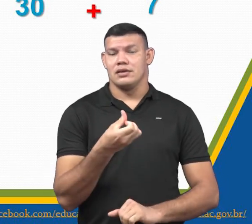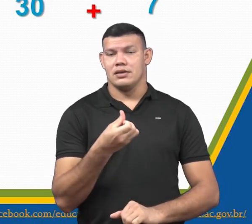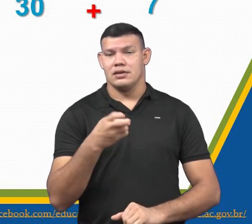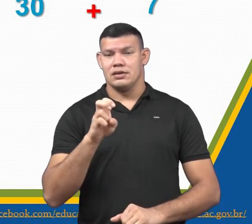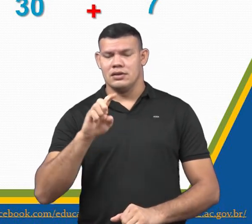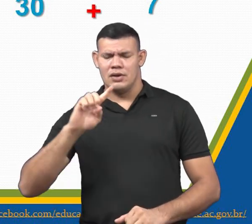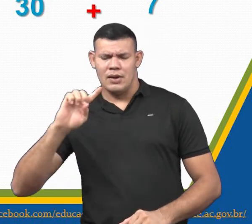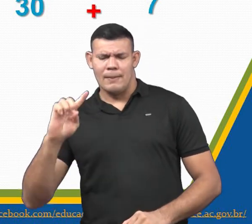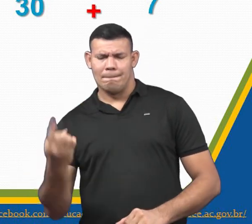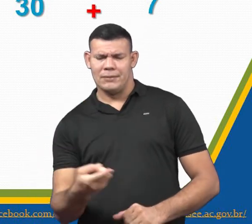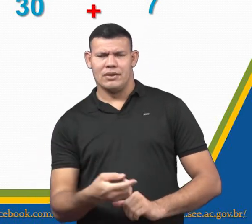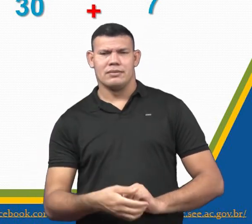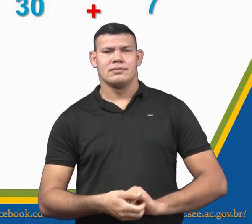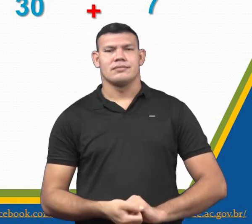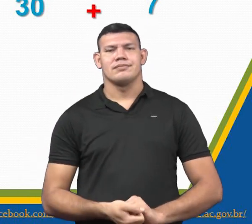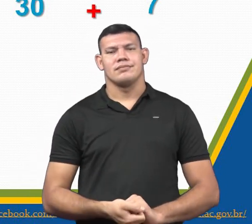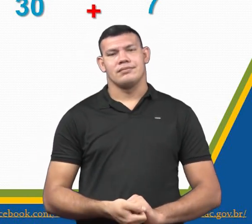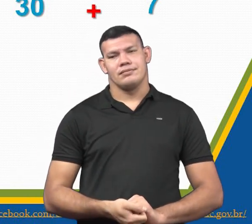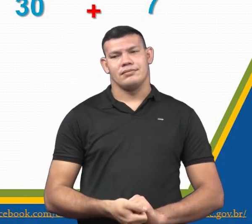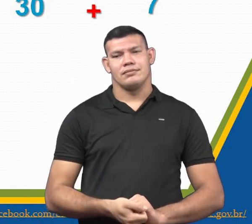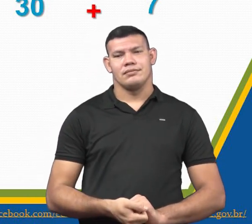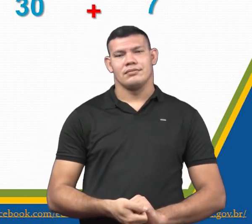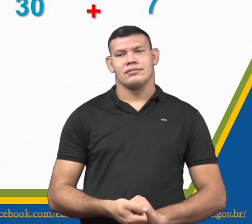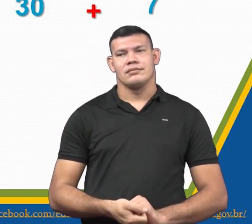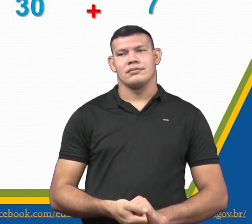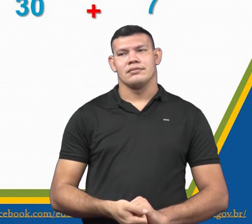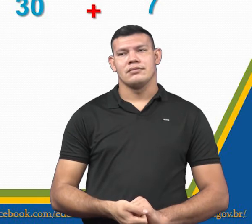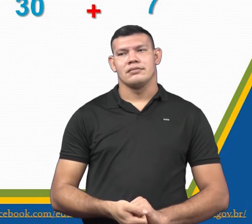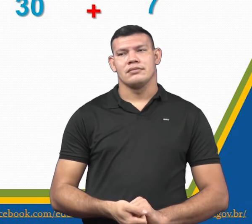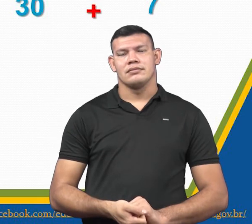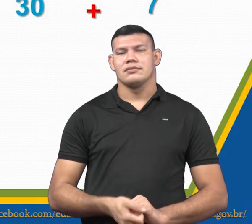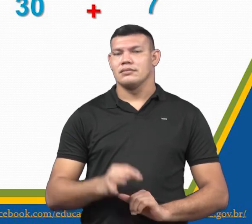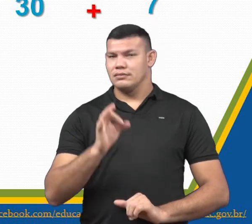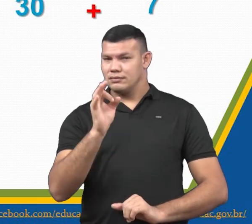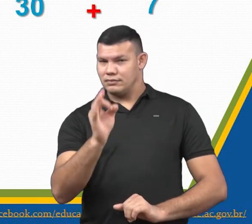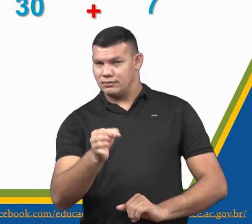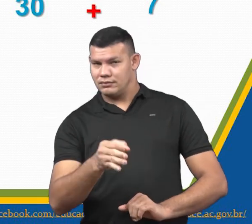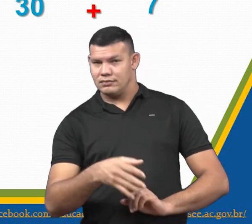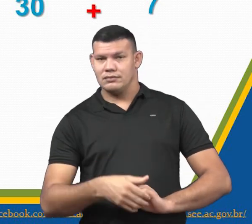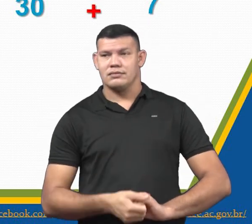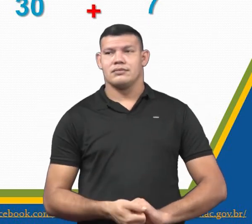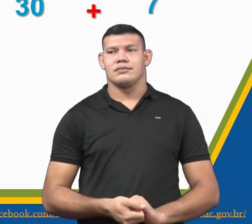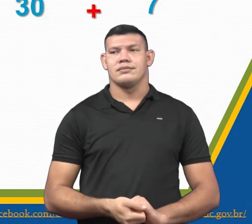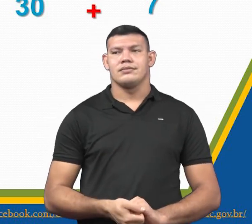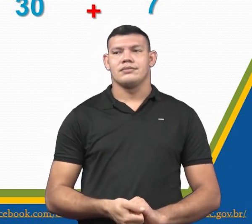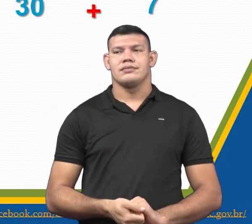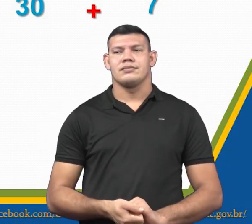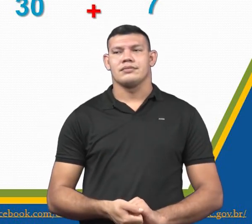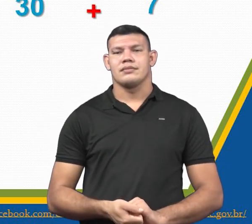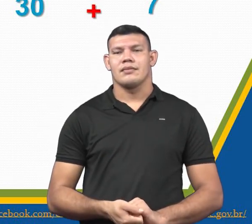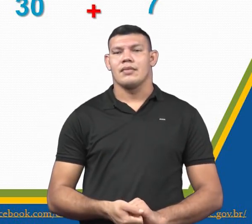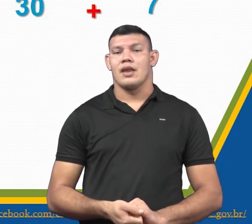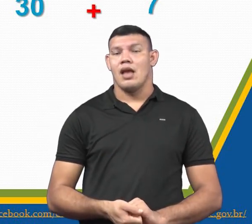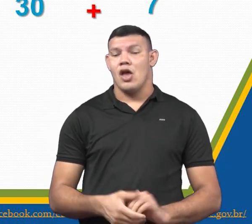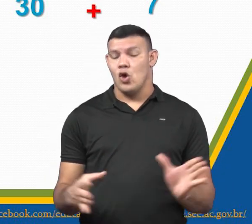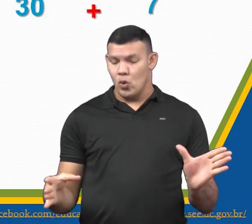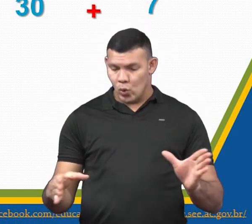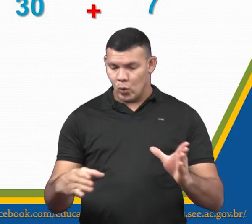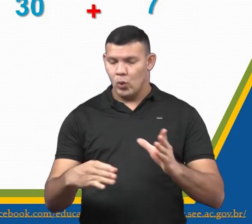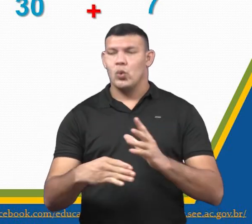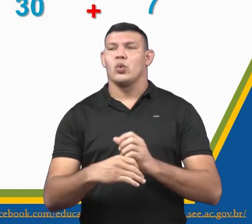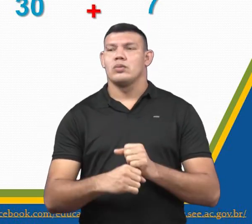65.000. Eu tenho 5 vezes 1.000, certinho? E eu tenho